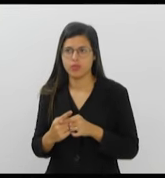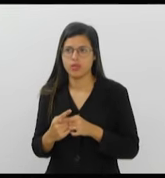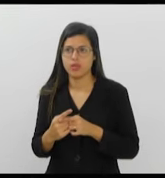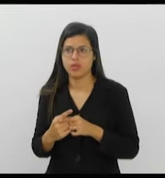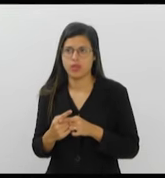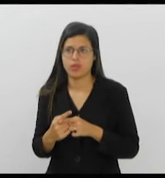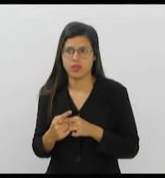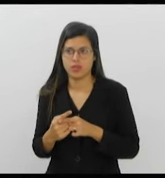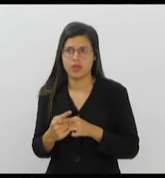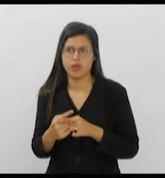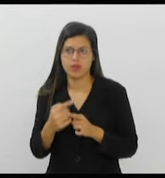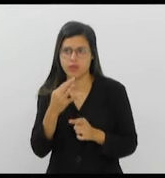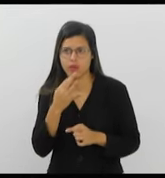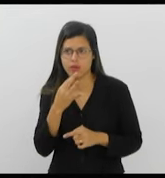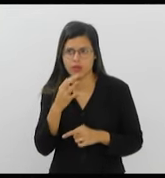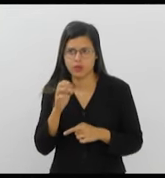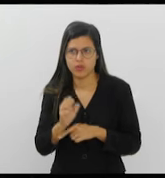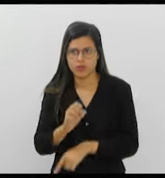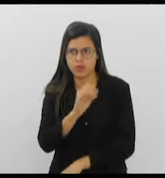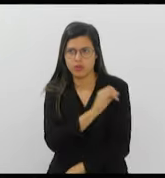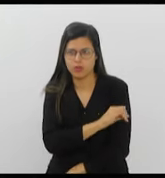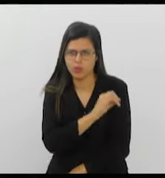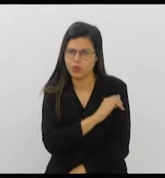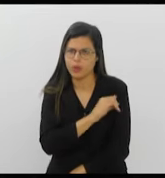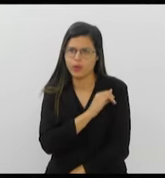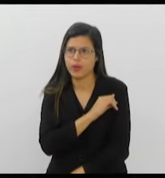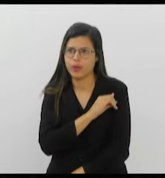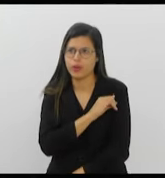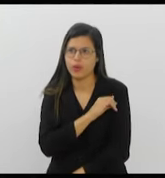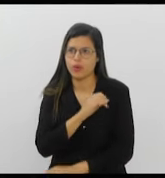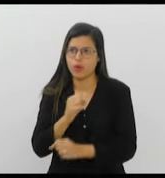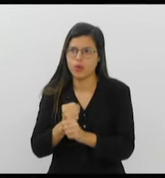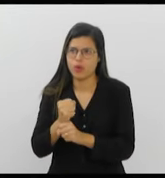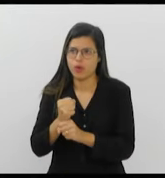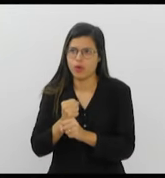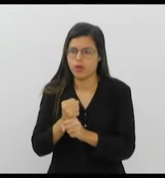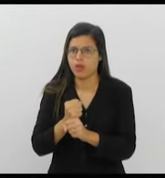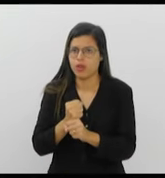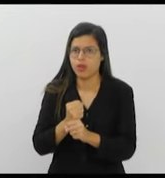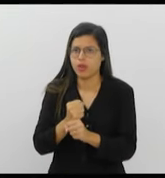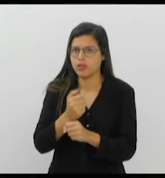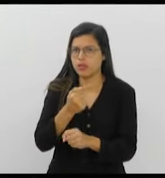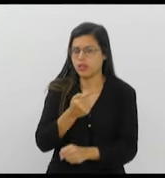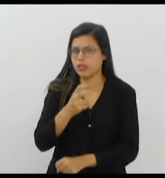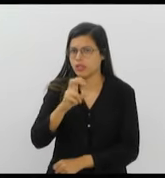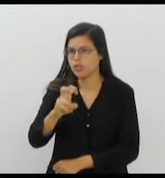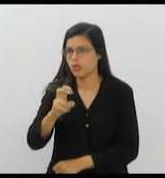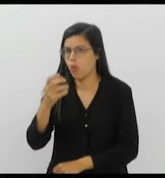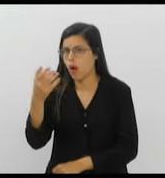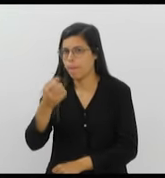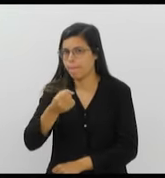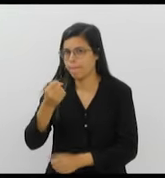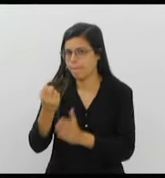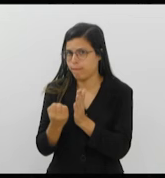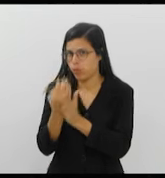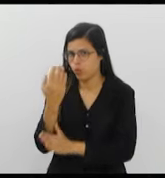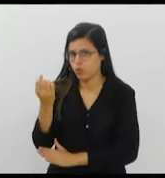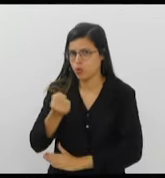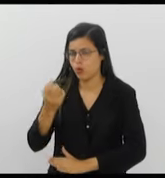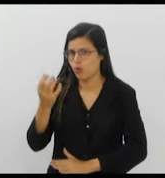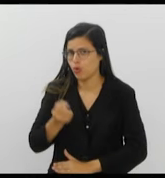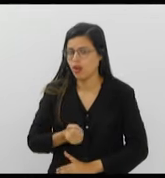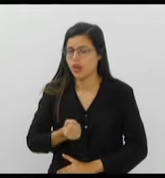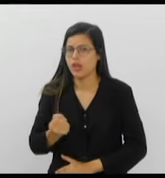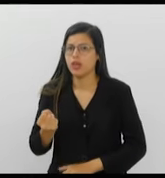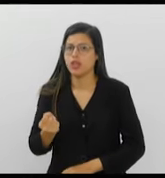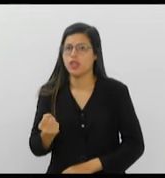conheço o estado do Rio de Janeiro com a palma da mão, em 75, que a produção de leite, um dos sustentáculos do nosso